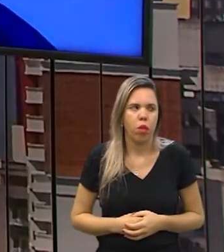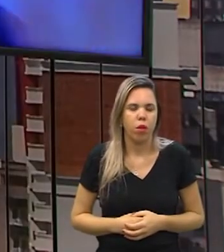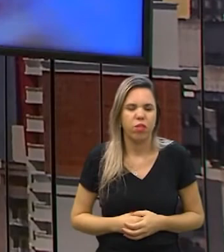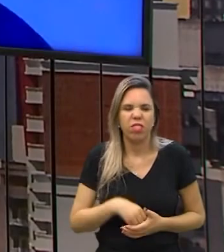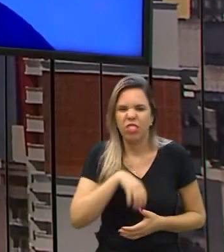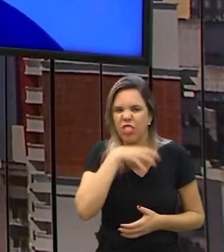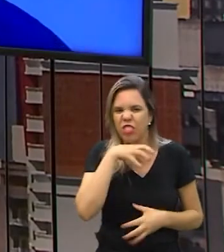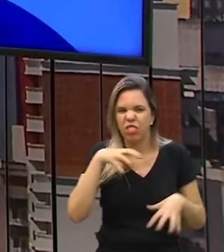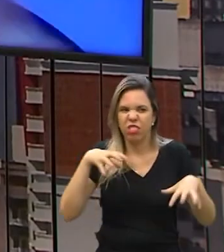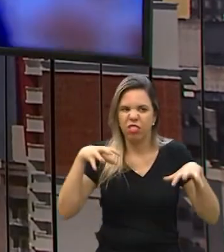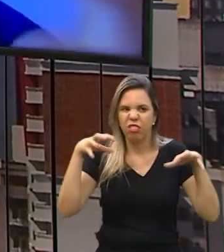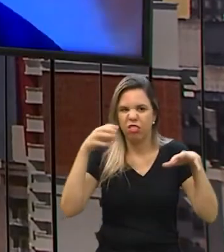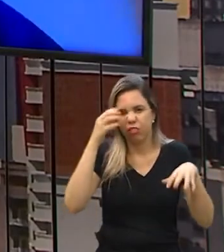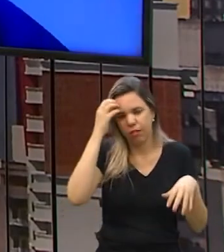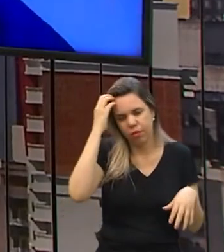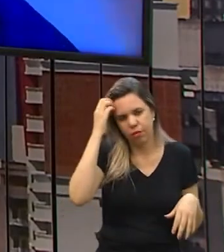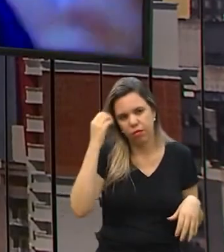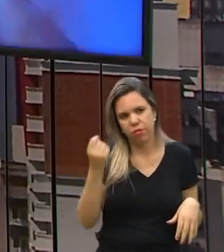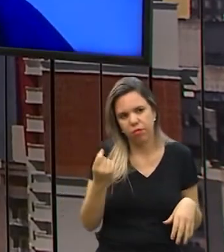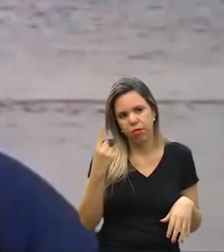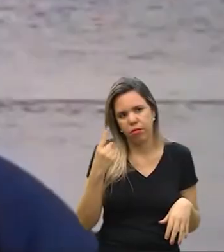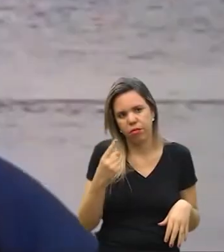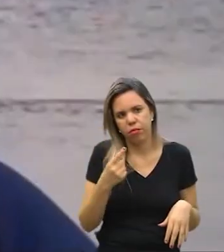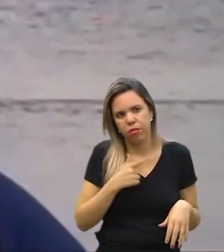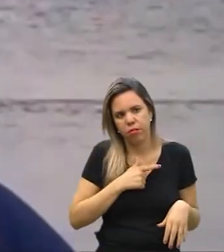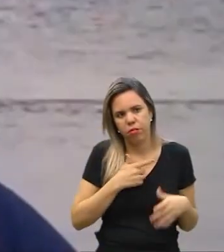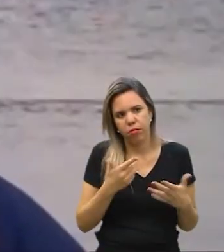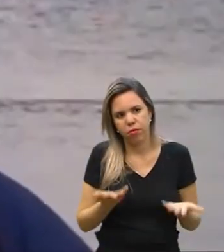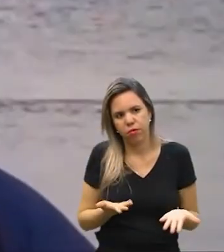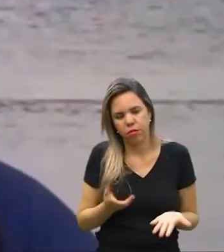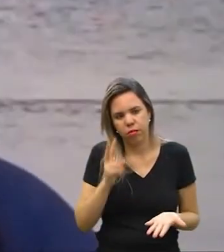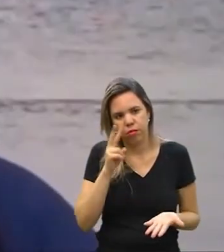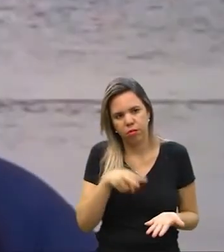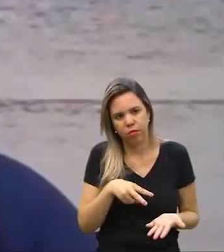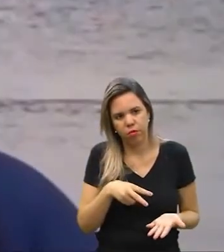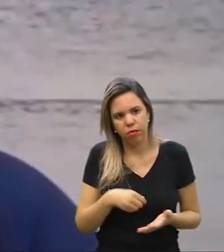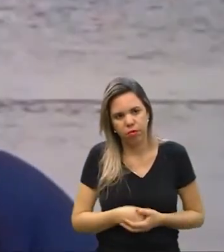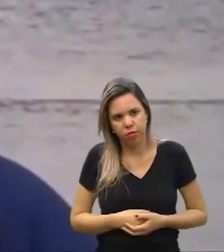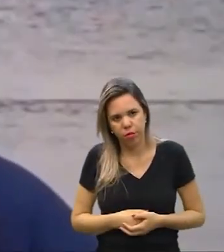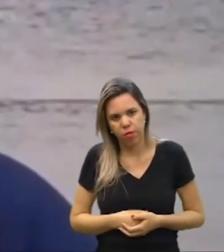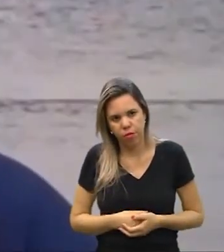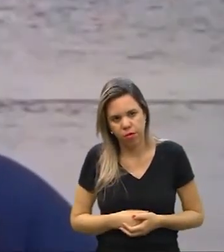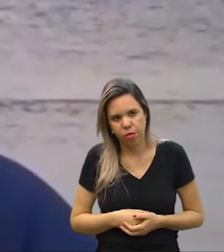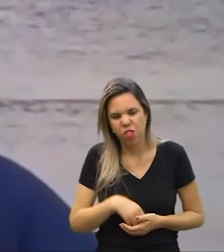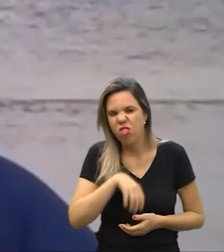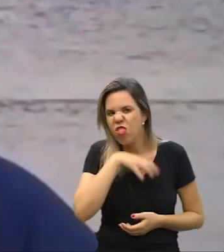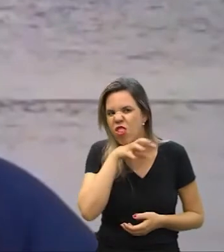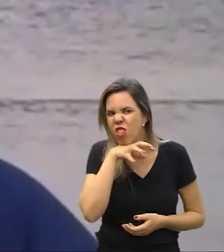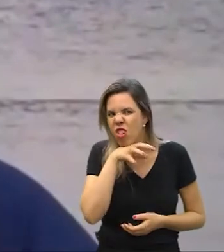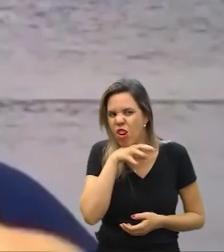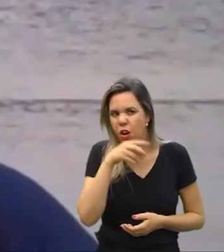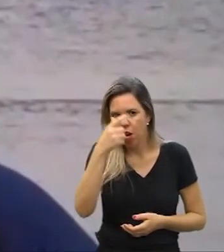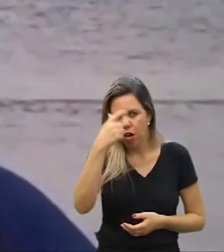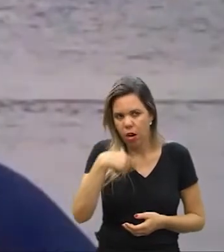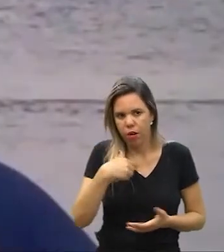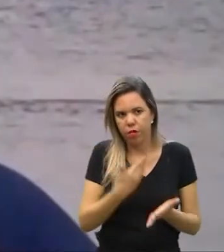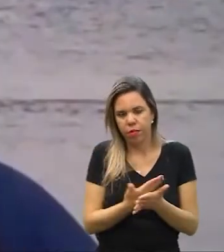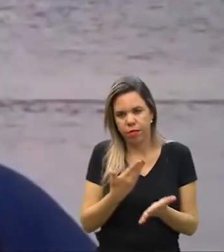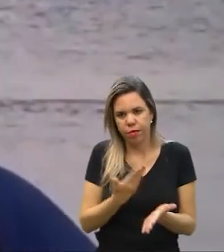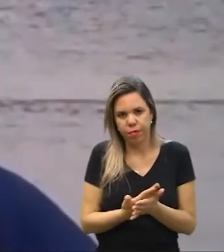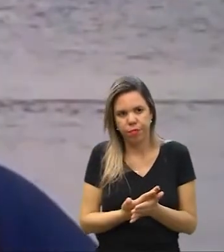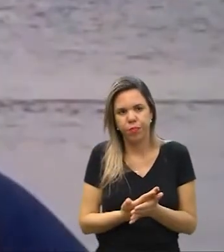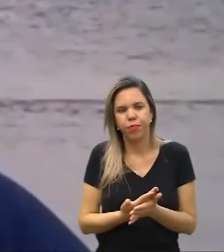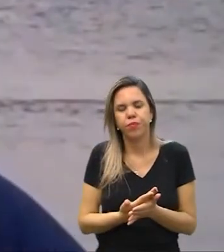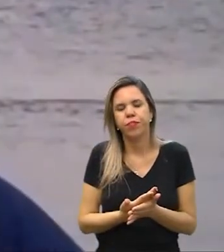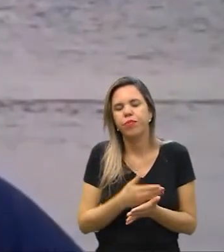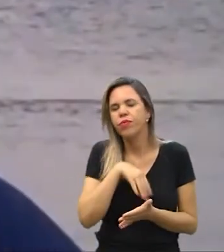criaturas, às vezes até criaturas horrendas. Aí, quando você vai olhar, é um bicho que por exemplo, eu estudo esses